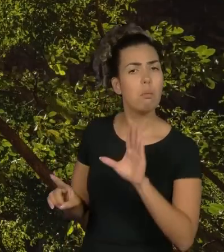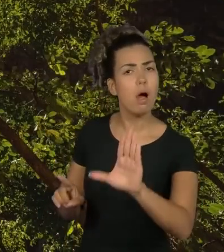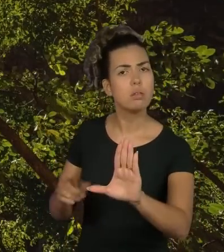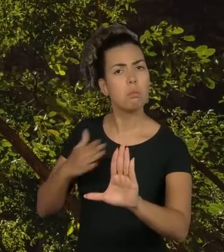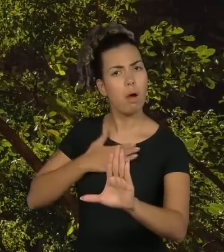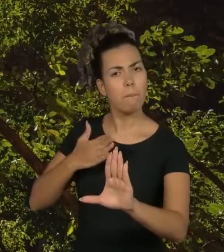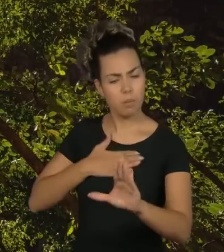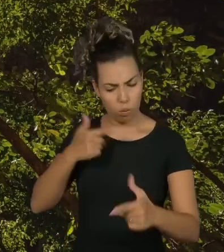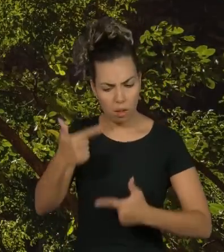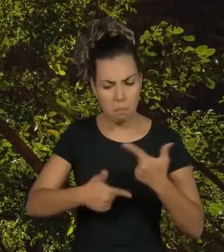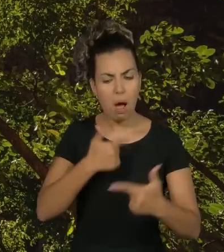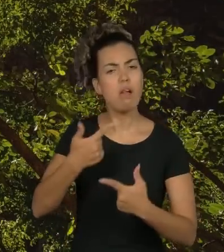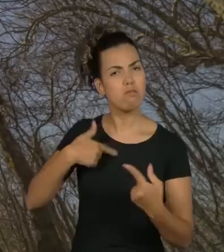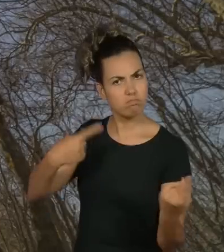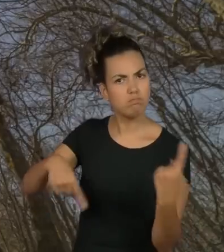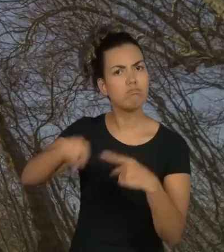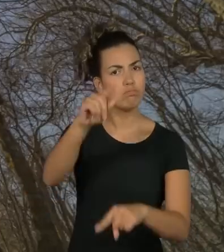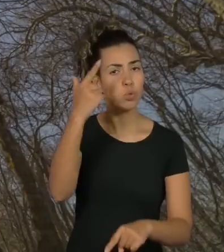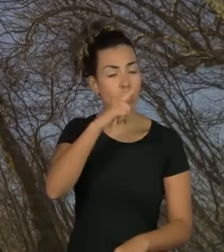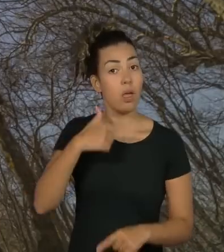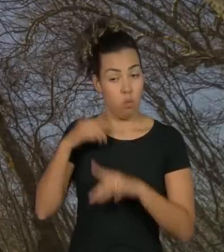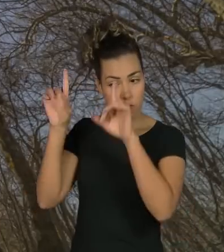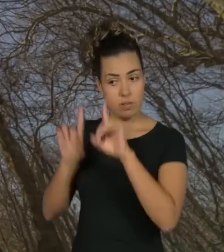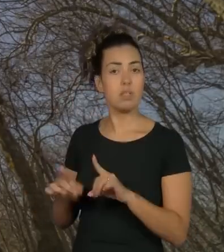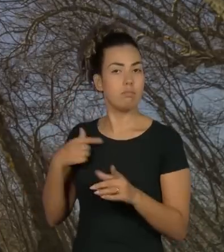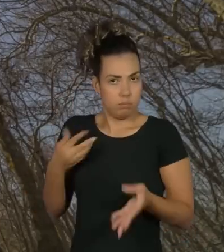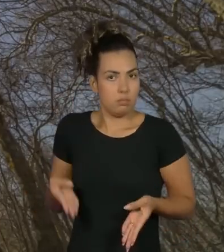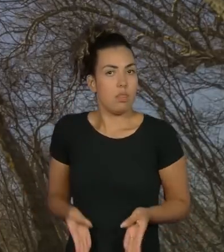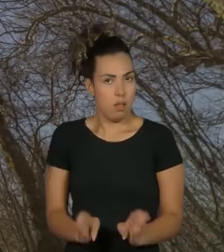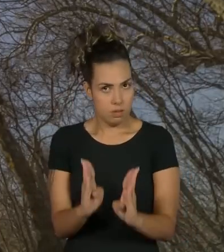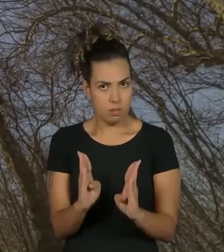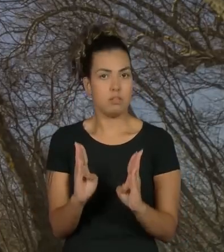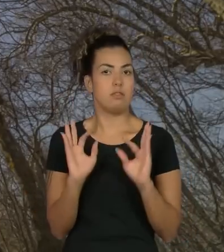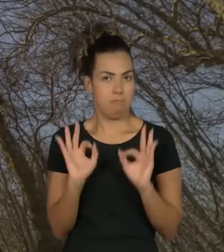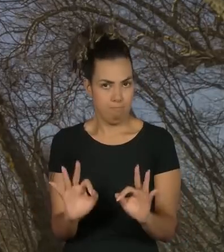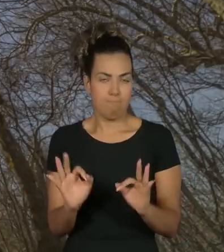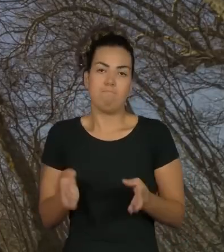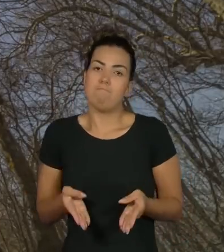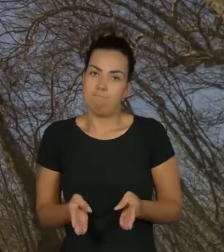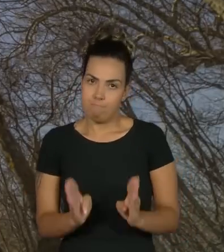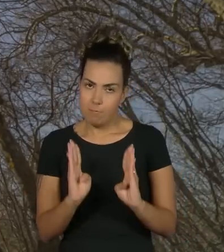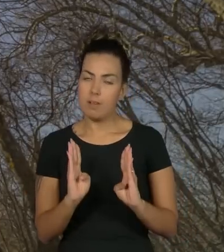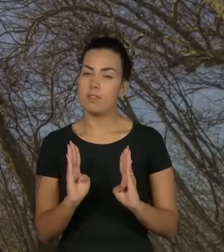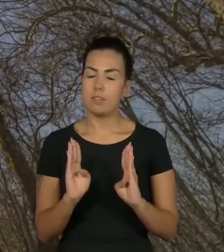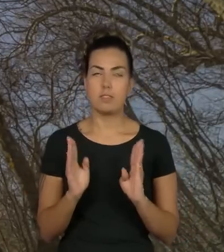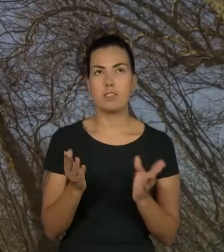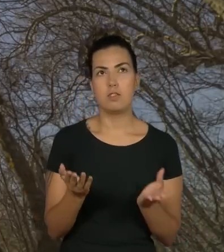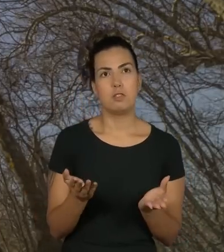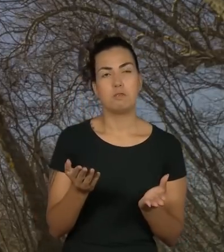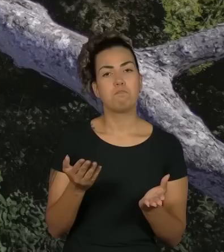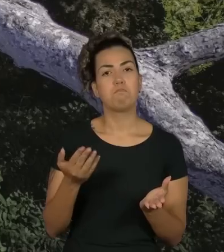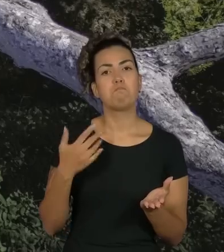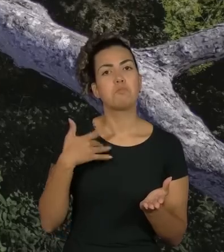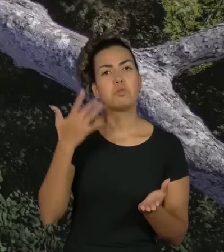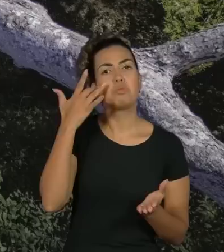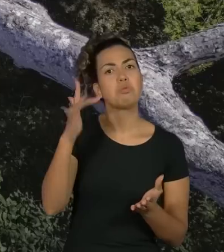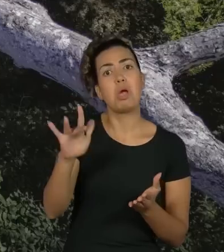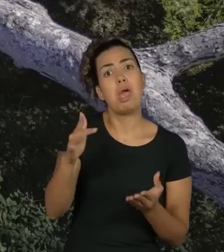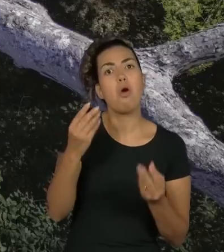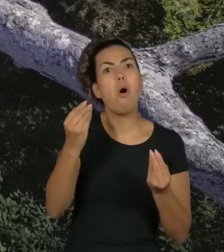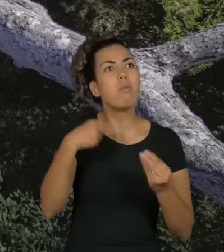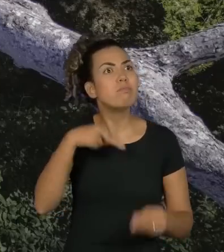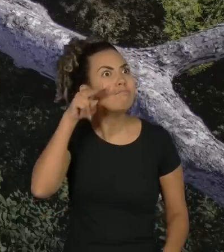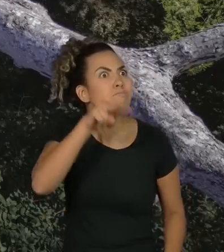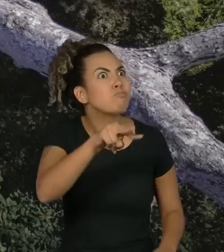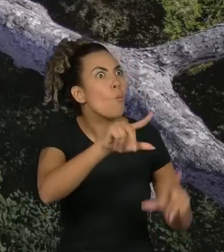com o meu trabalho. Eu nasci com essa deficiência, eu não tenho um parâmetro assim de como quer enxergar bem. Muita gente